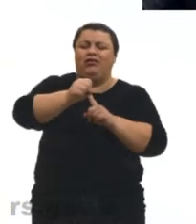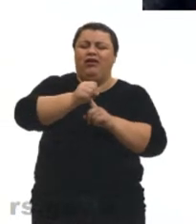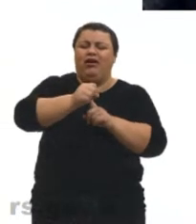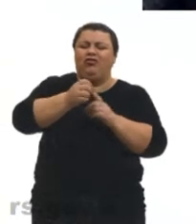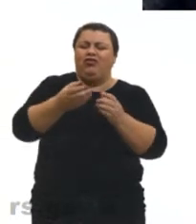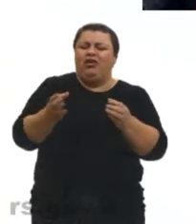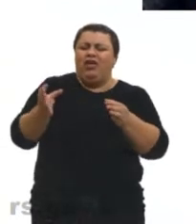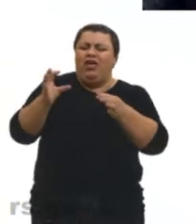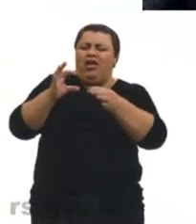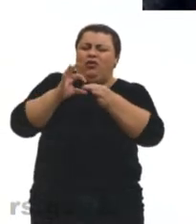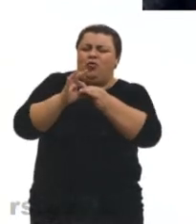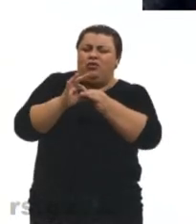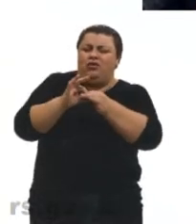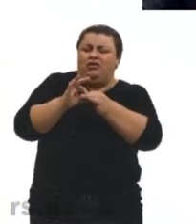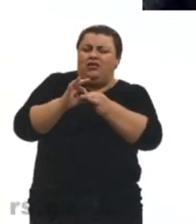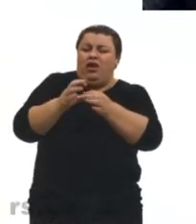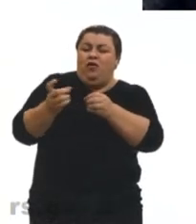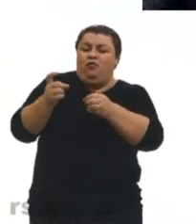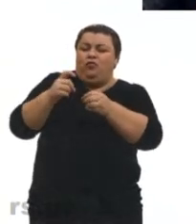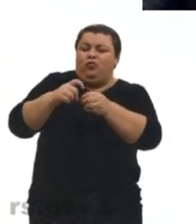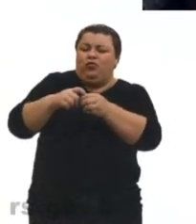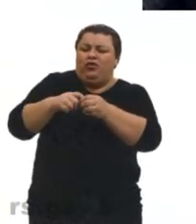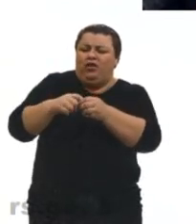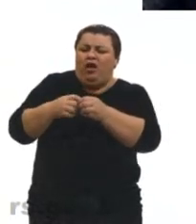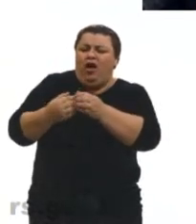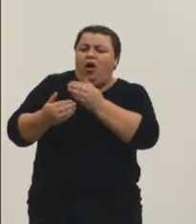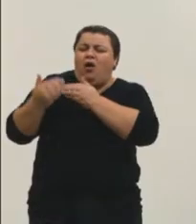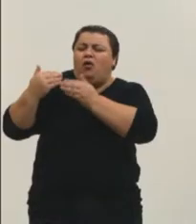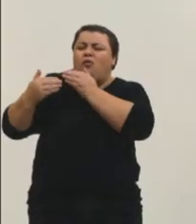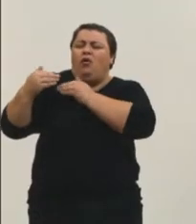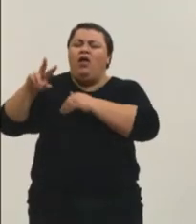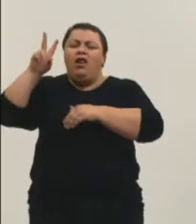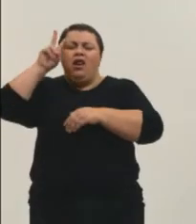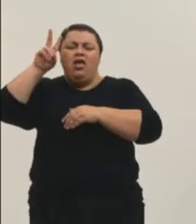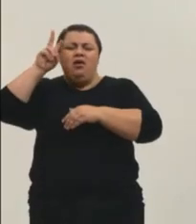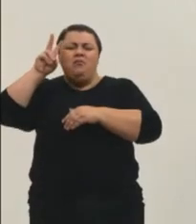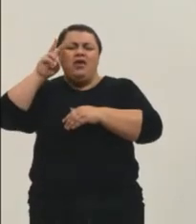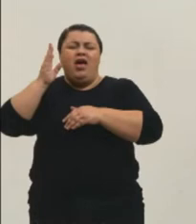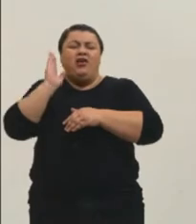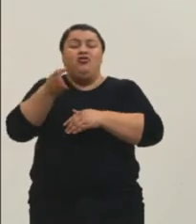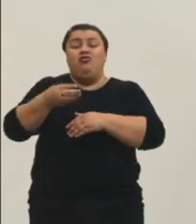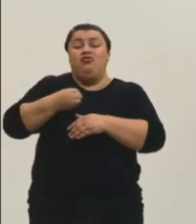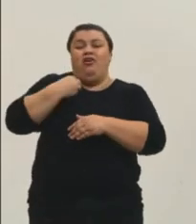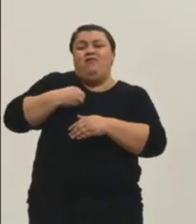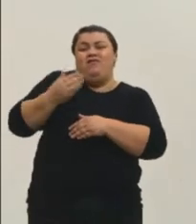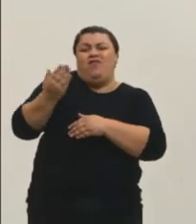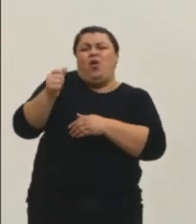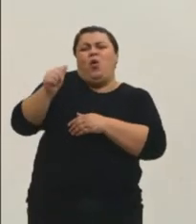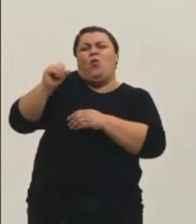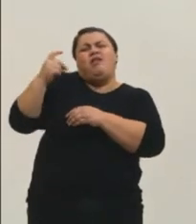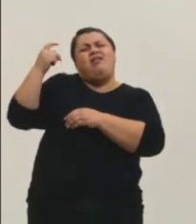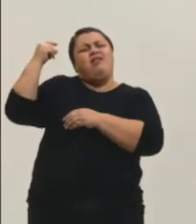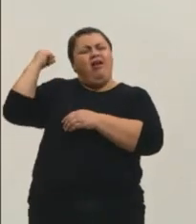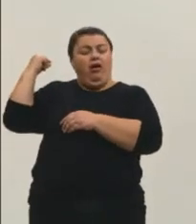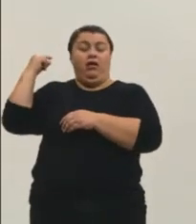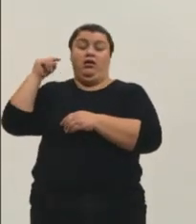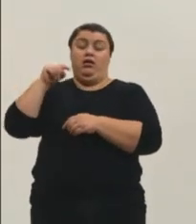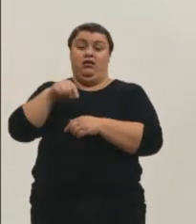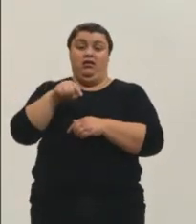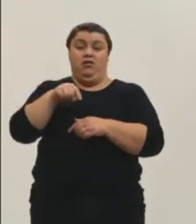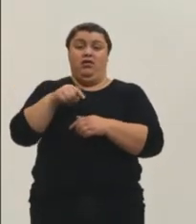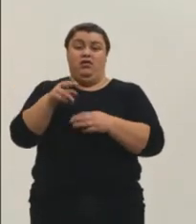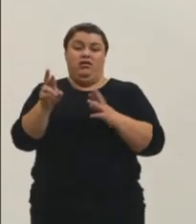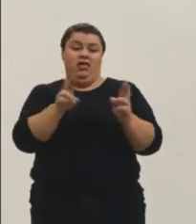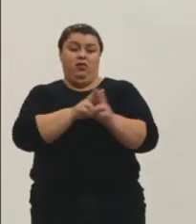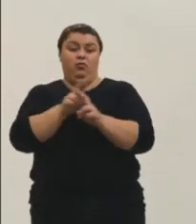então o monumento é algo produzido para lembrar um momento que já passou e o monumento ele tem uma relação